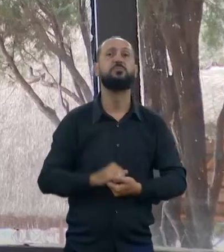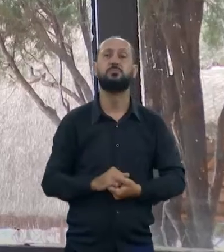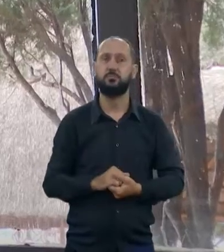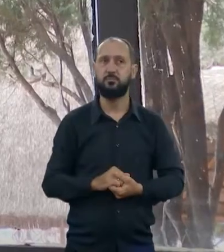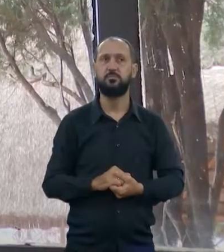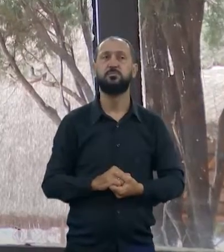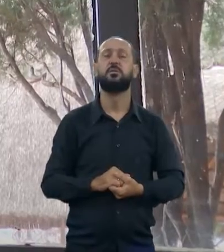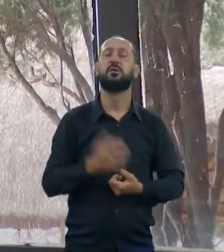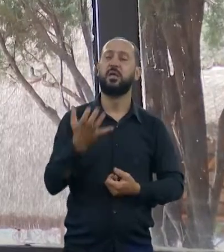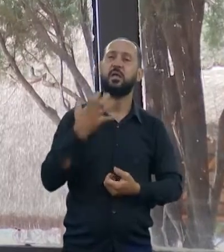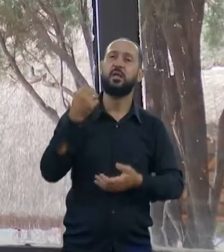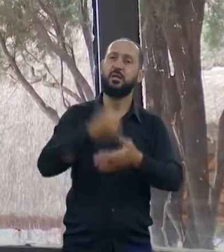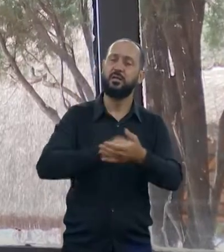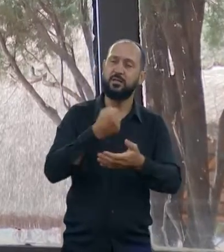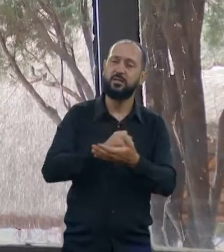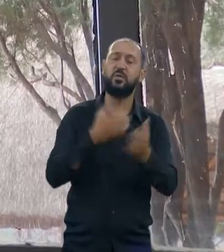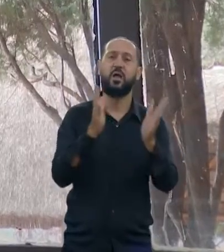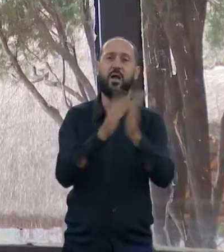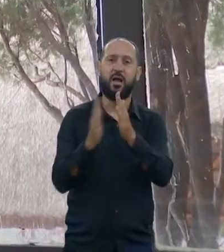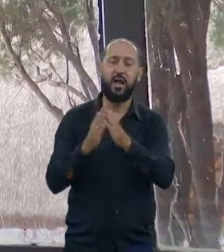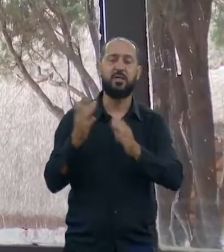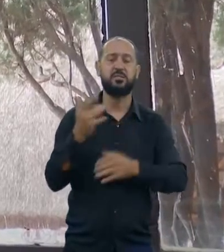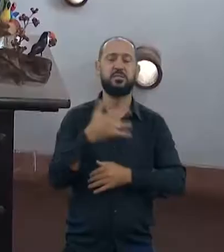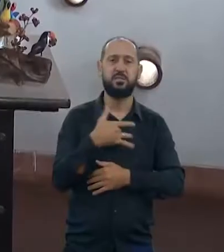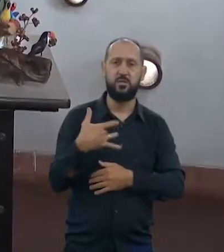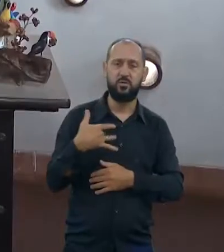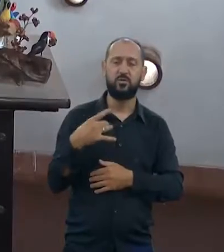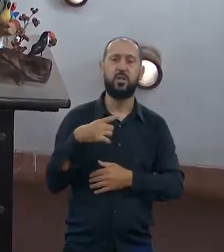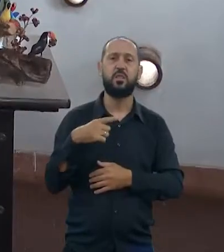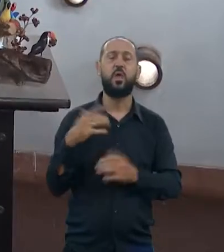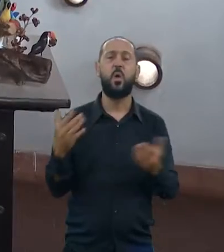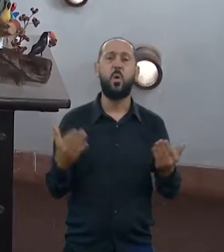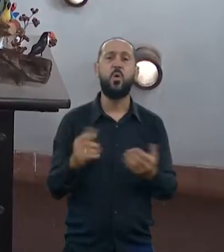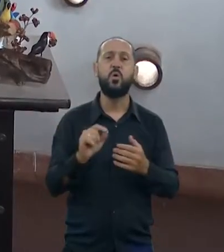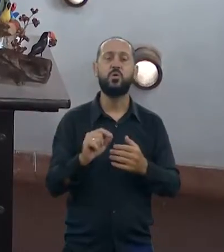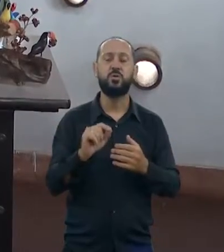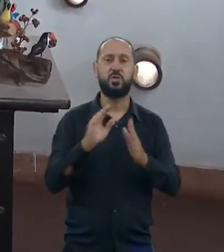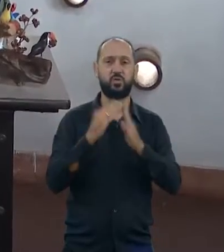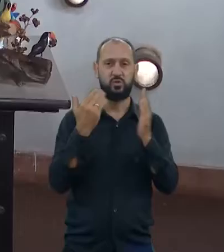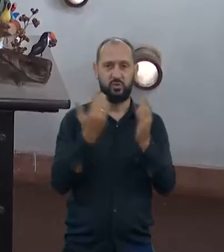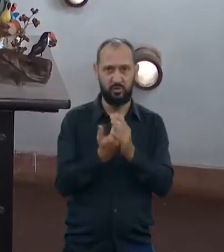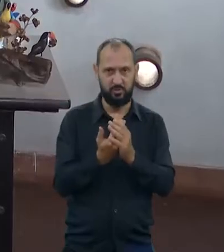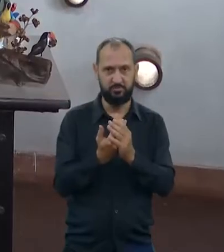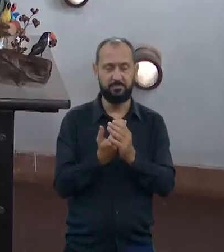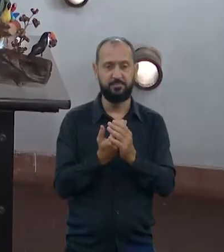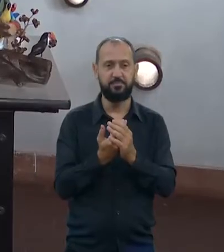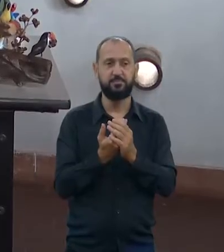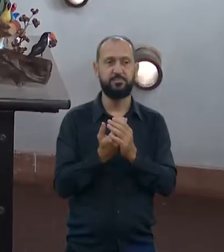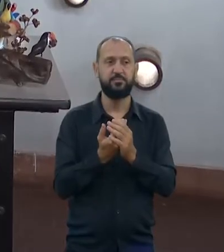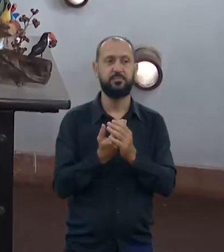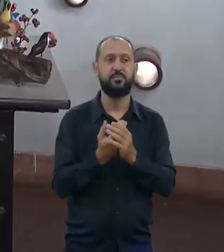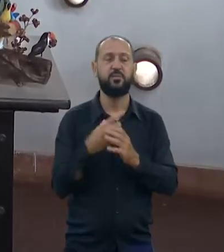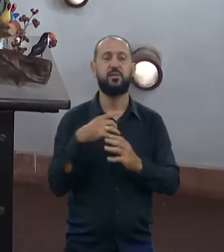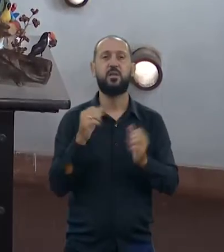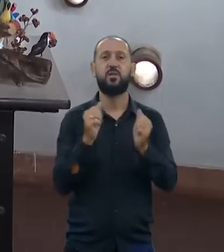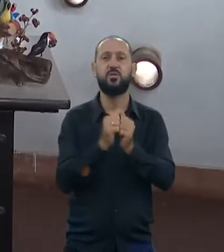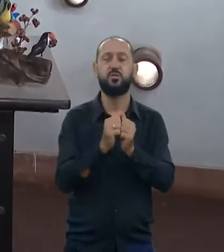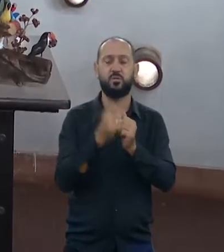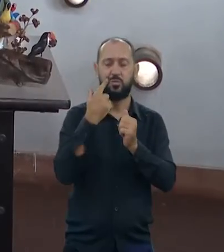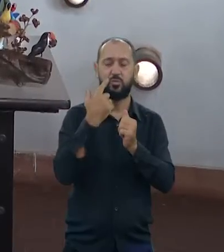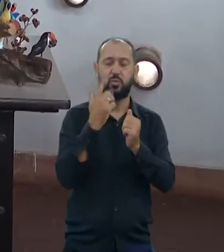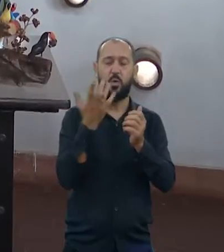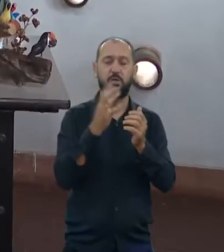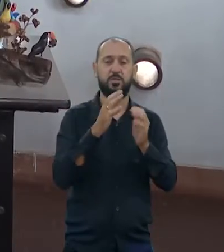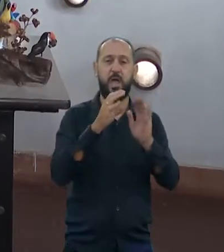né, por moradia, por educação, por saúde. Temos hoje a nossa escola, né, que nós temos também 2